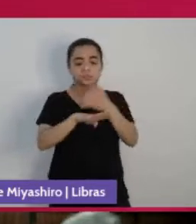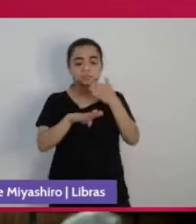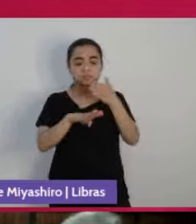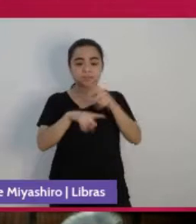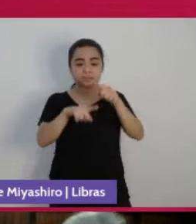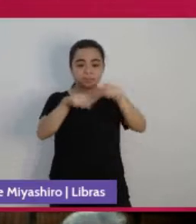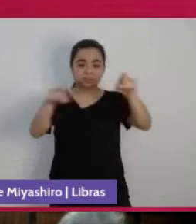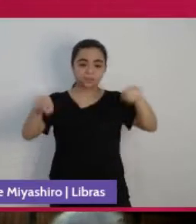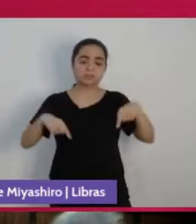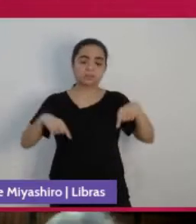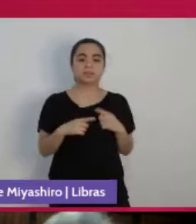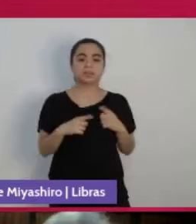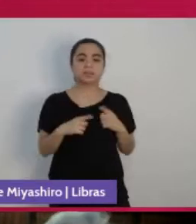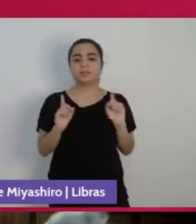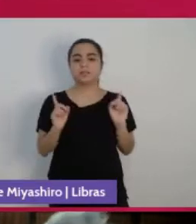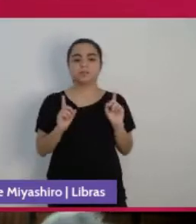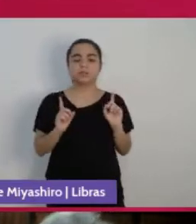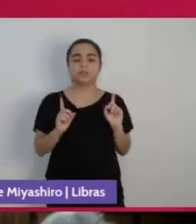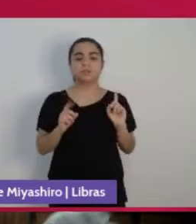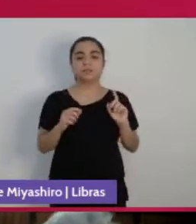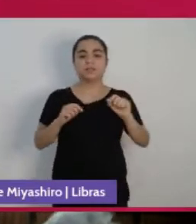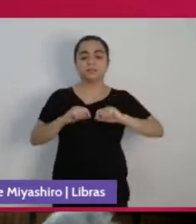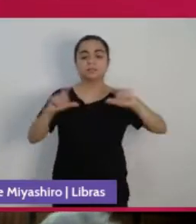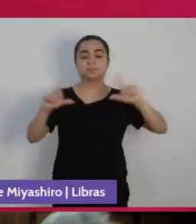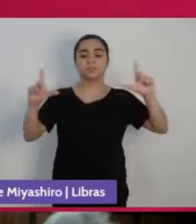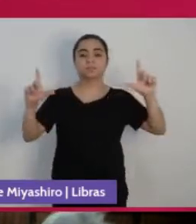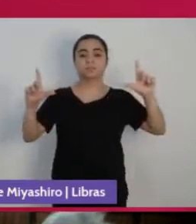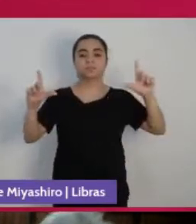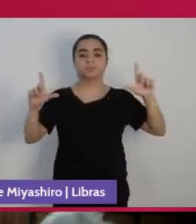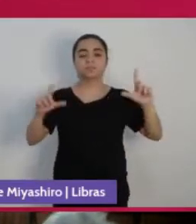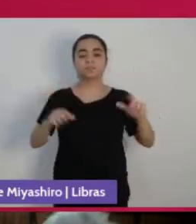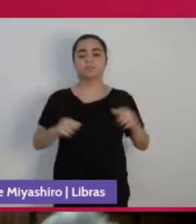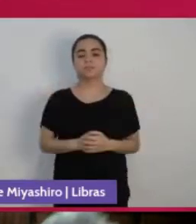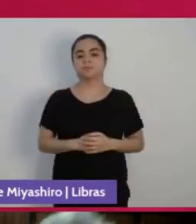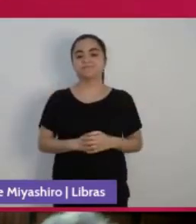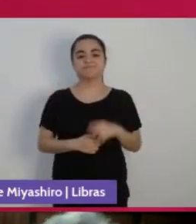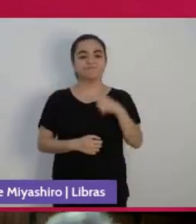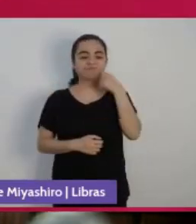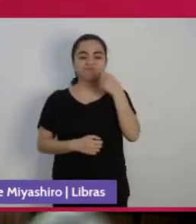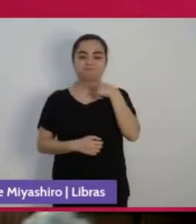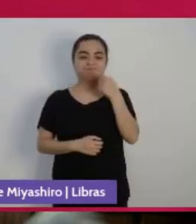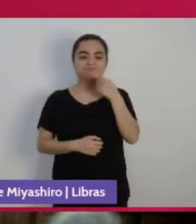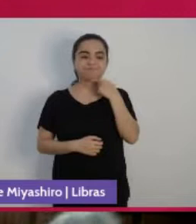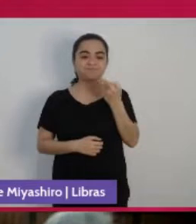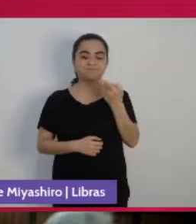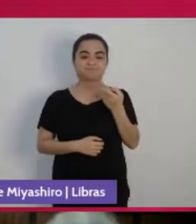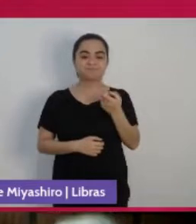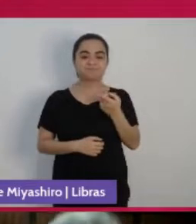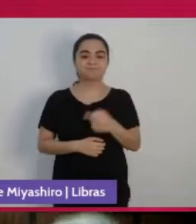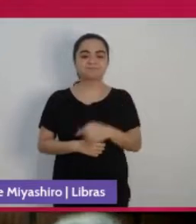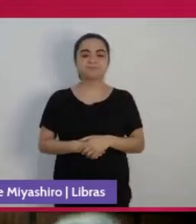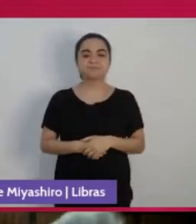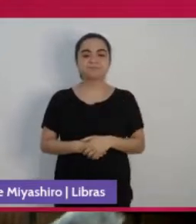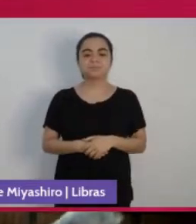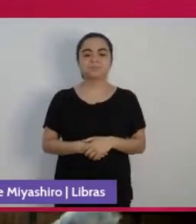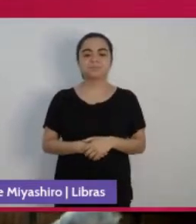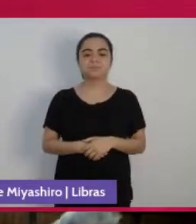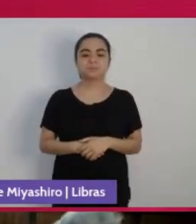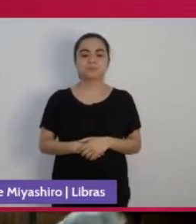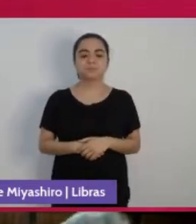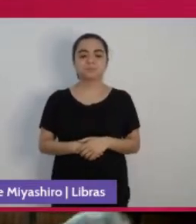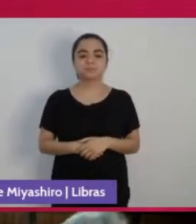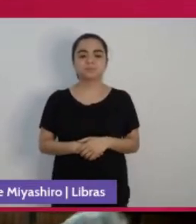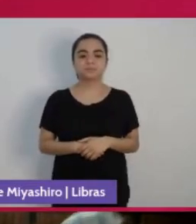Não adianta ampliar a tela. Isso o próprio médico faz. Não precisaria eu ampliar, tá?